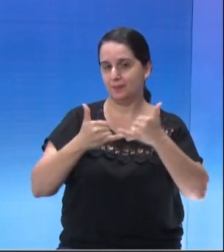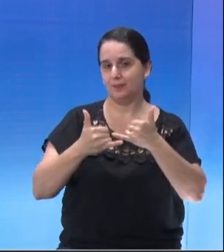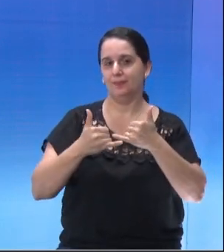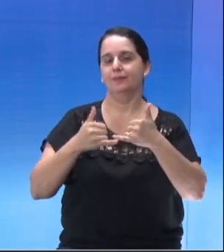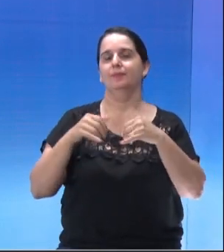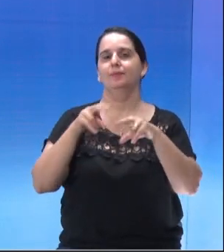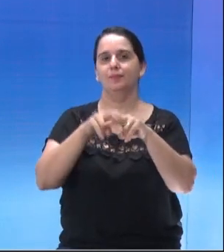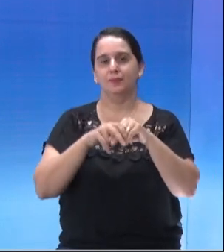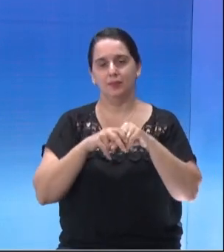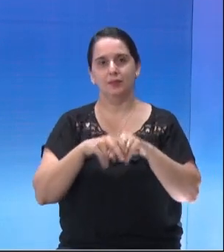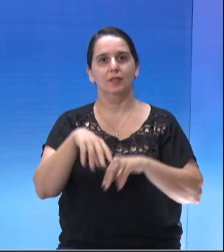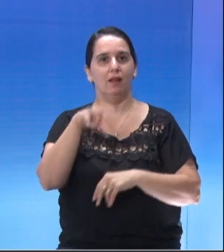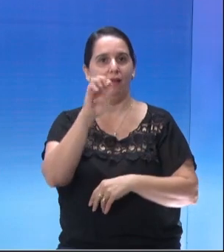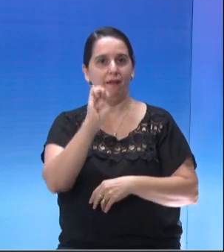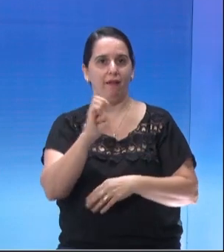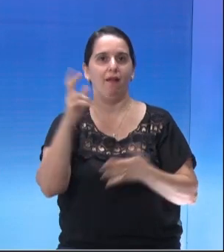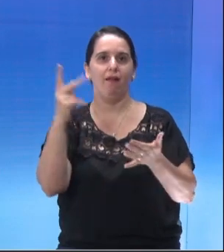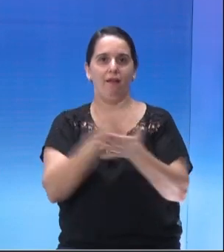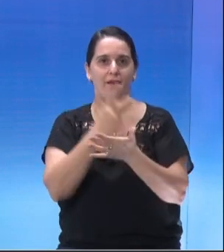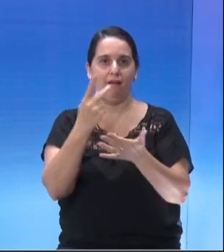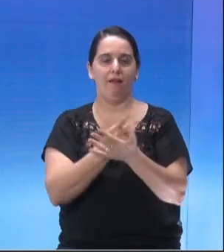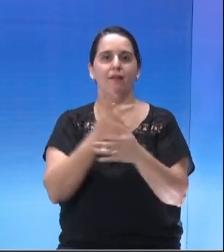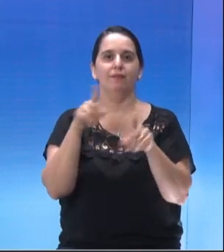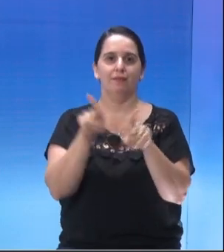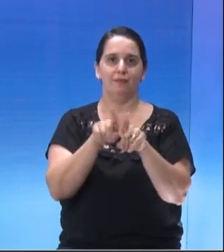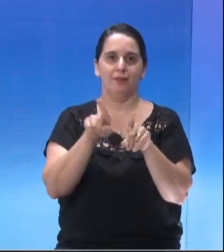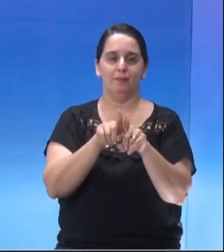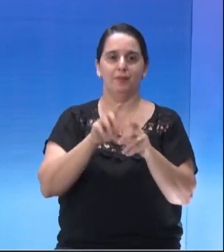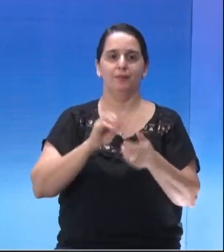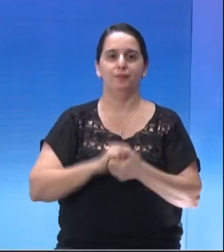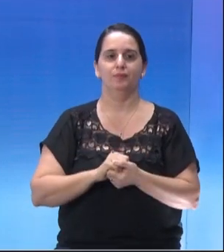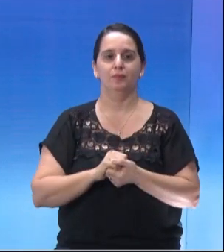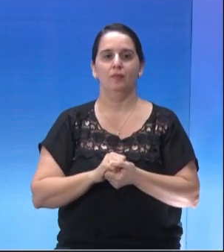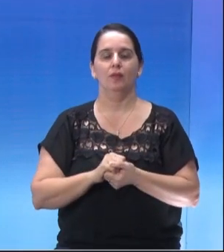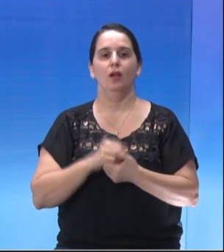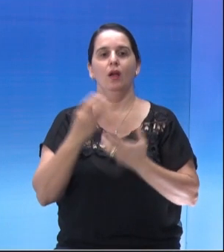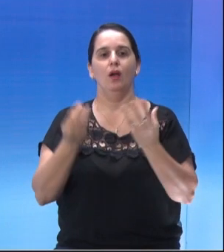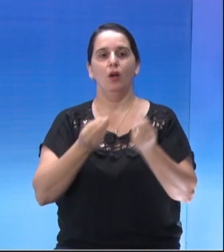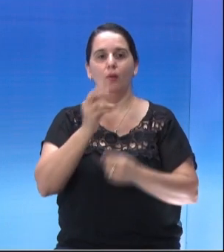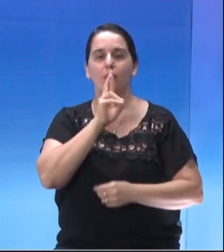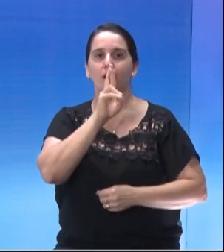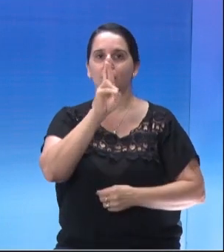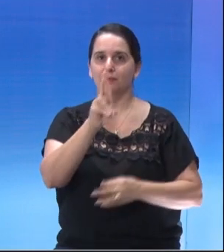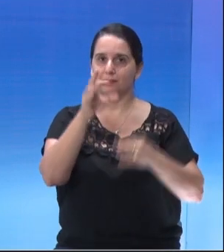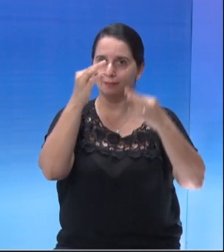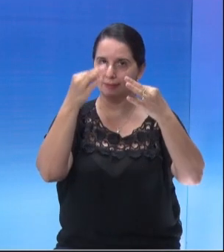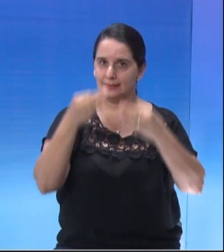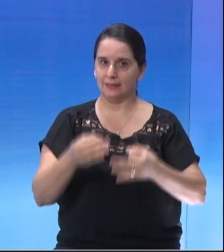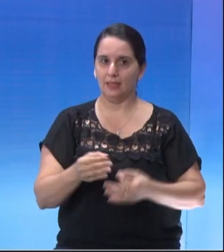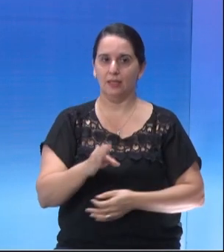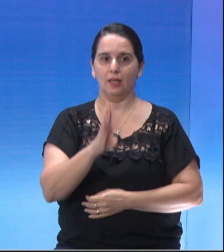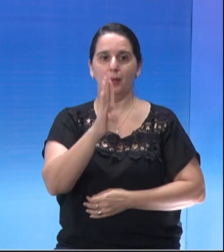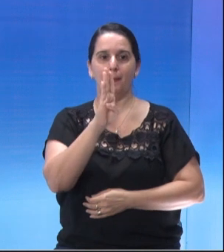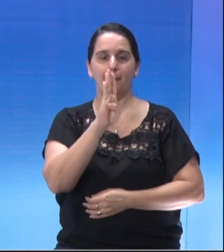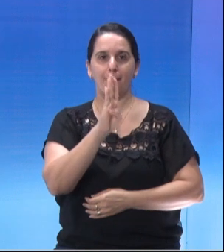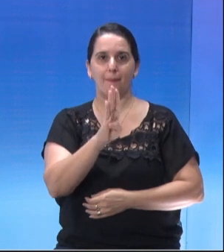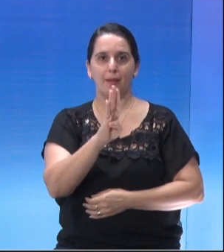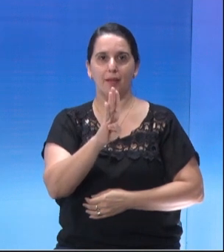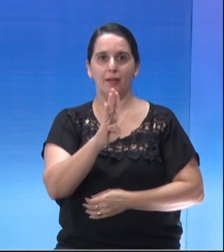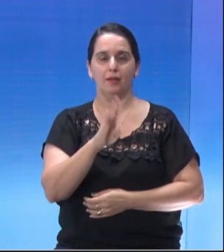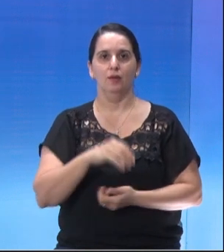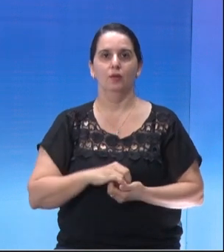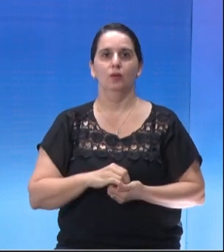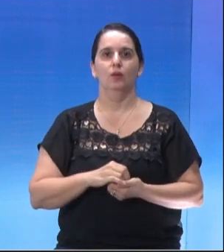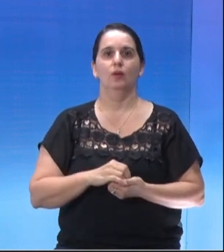E também não tem fundamento algum. Correto? Então, a gente fica mesmo com a letra B, que trata de